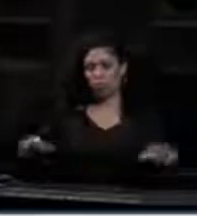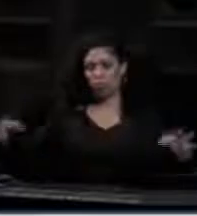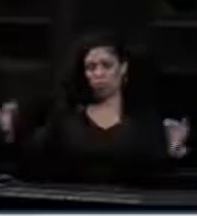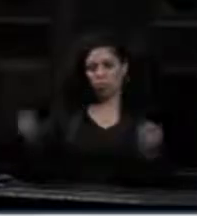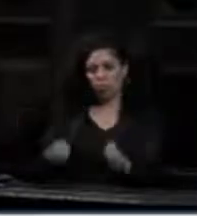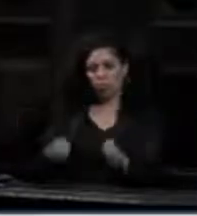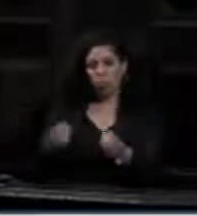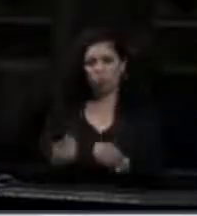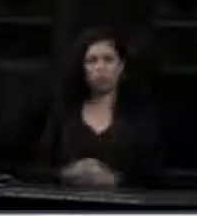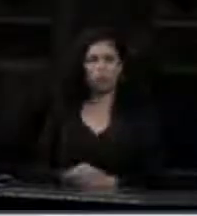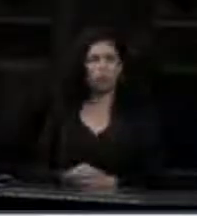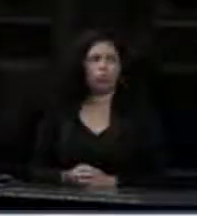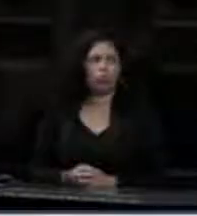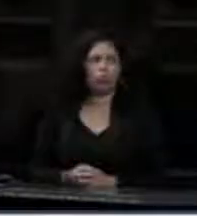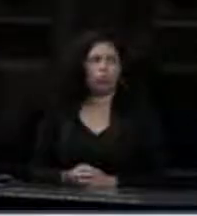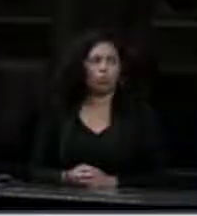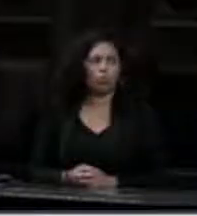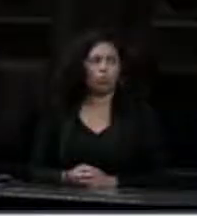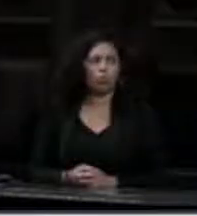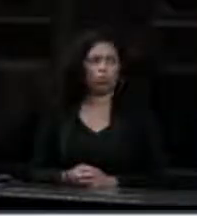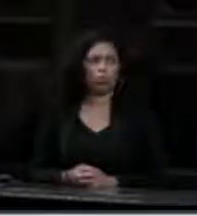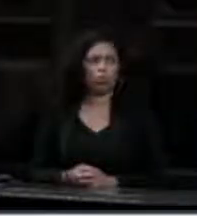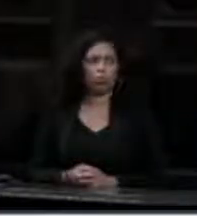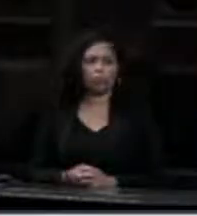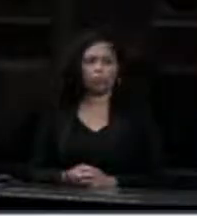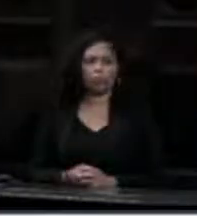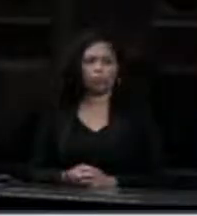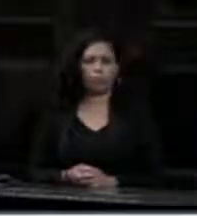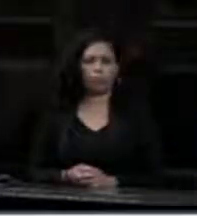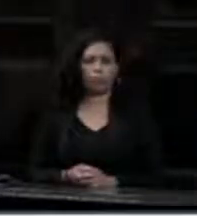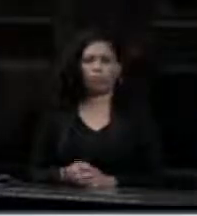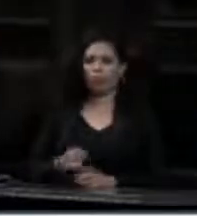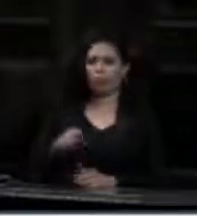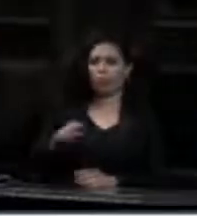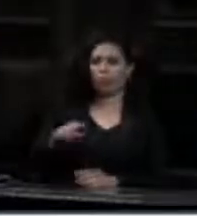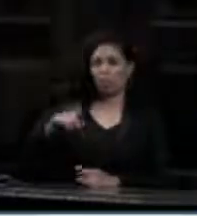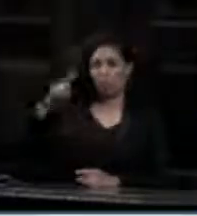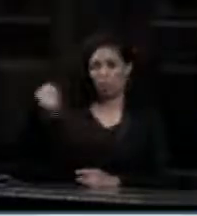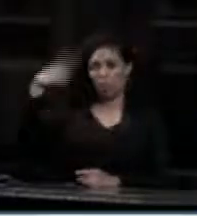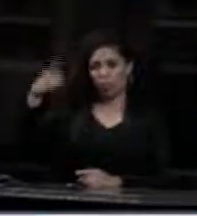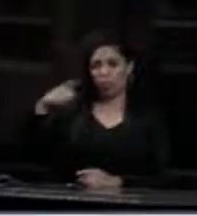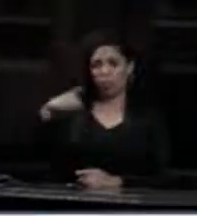urnas revelaram revelaram após 7 de outubro obrigado